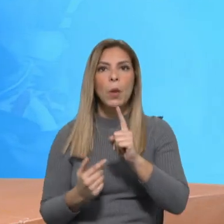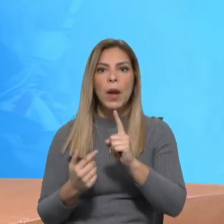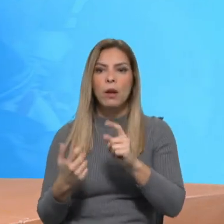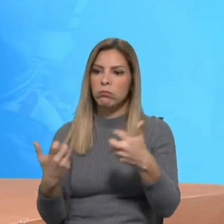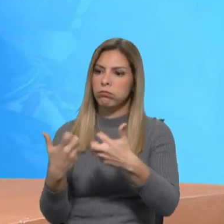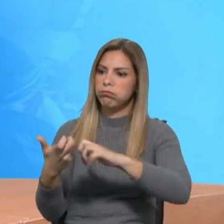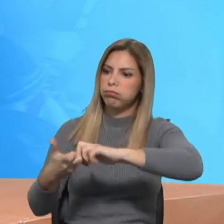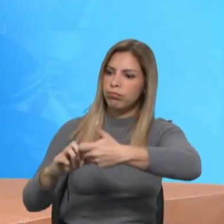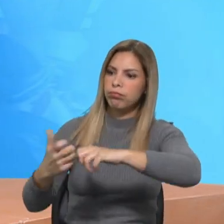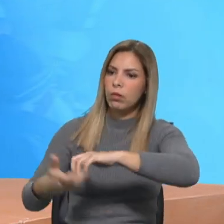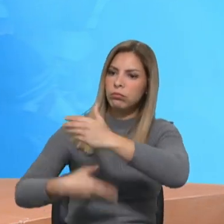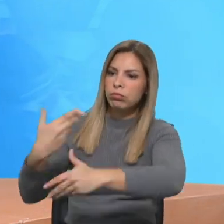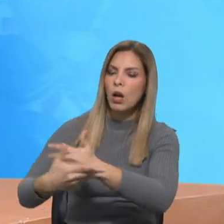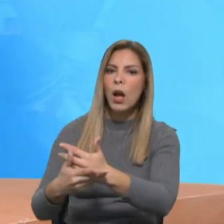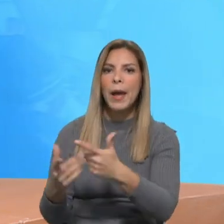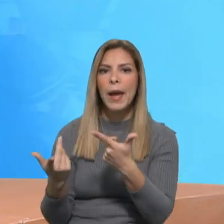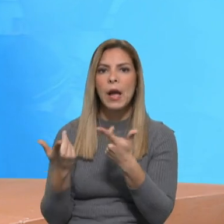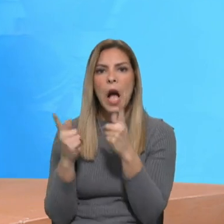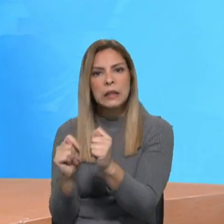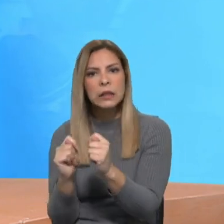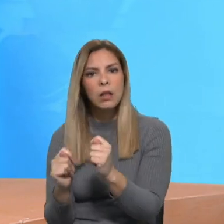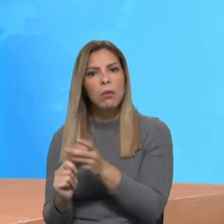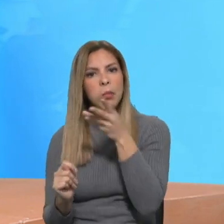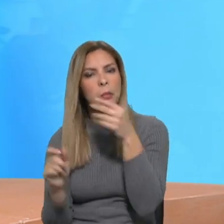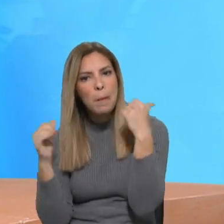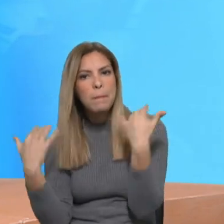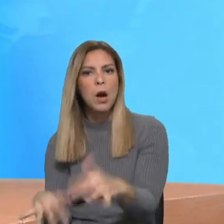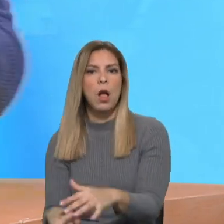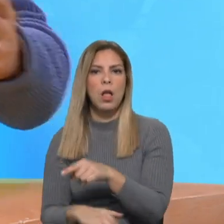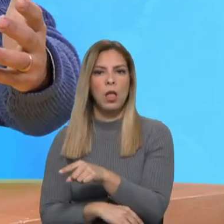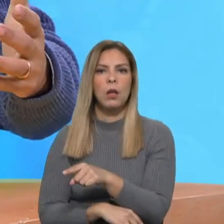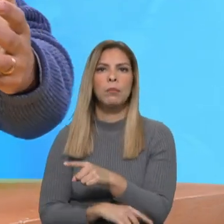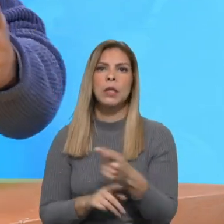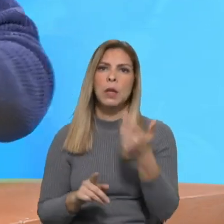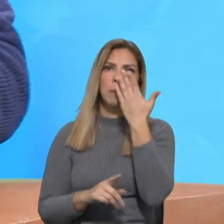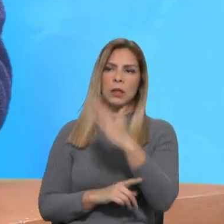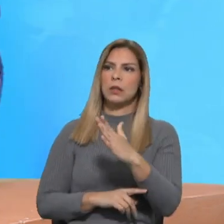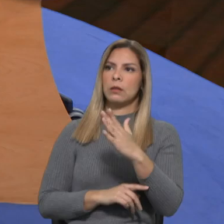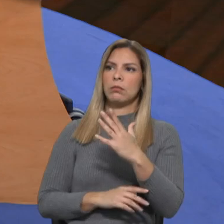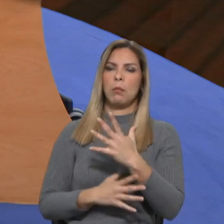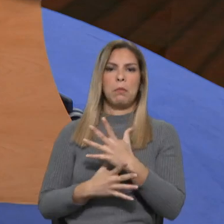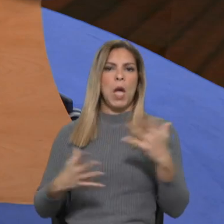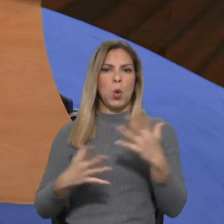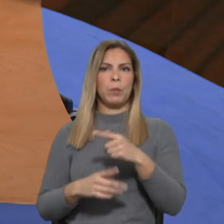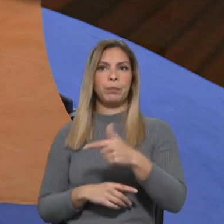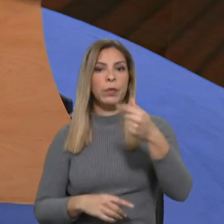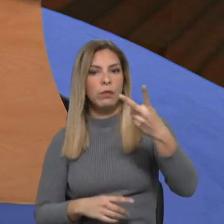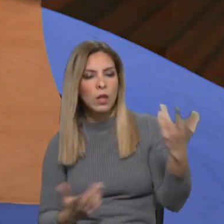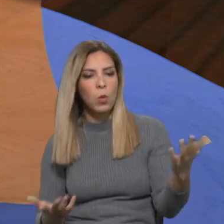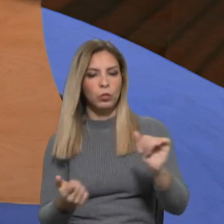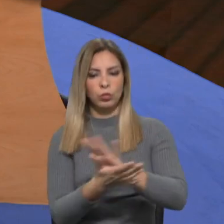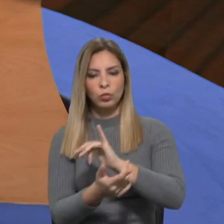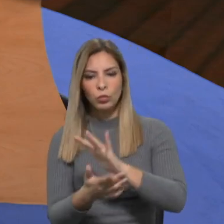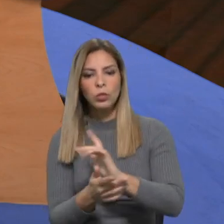não o insulto. E isto tornou-se o palco habitual. As televisões, os jornais,